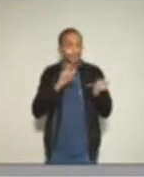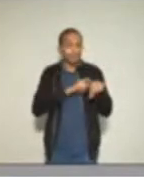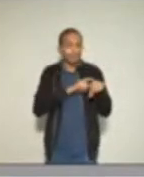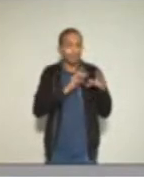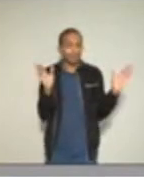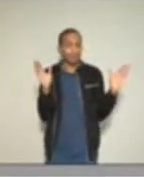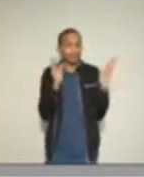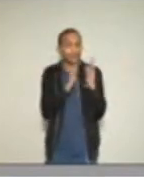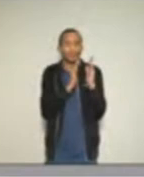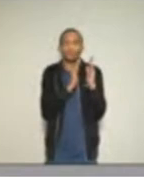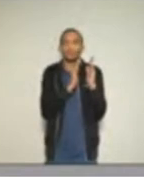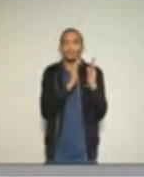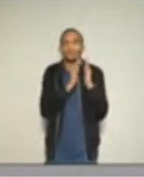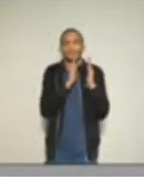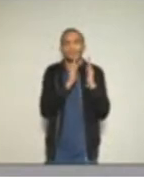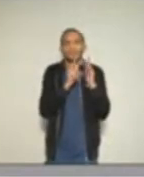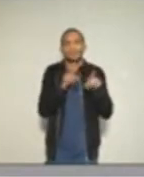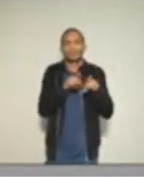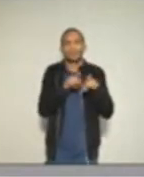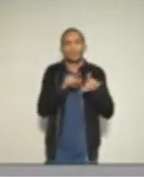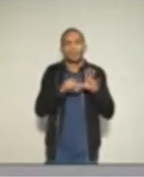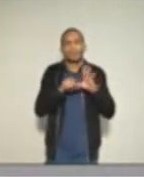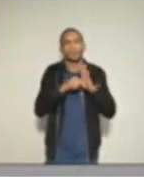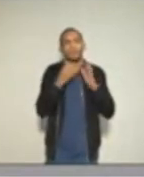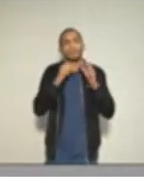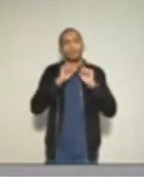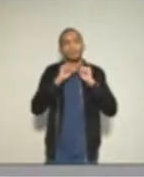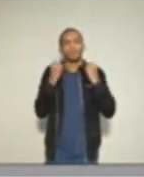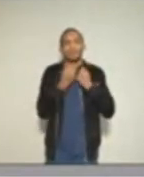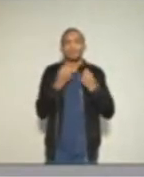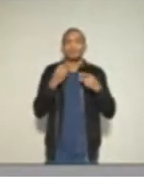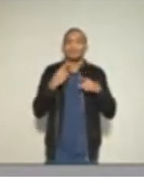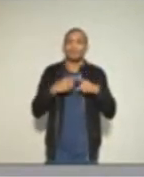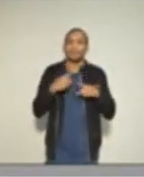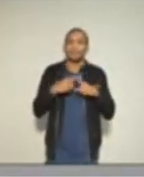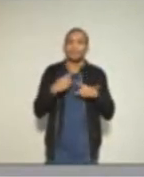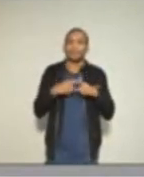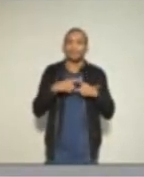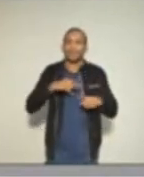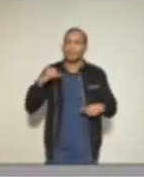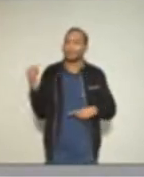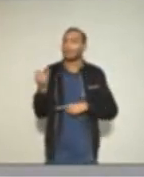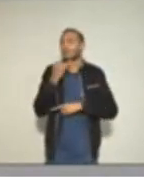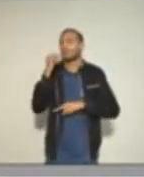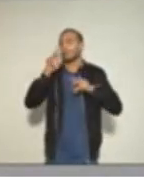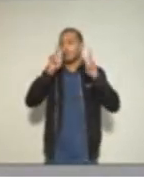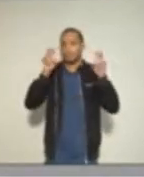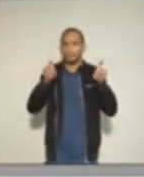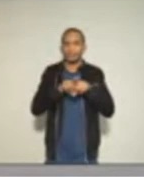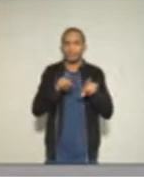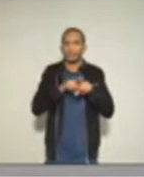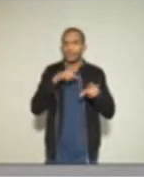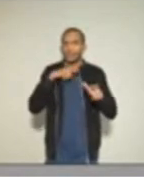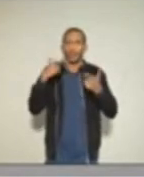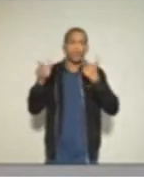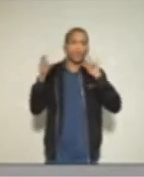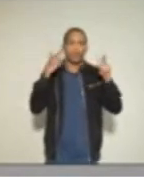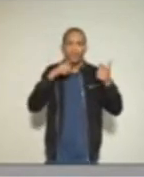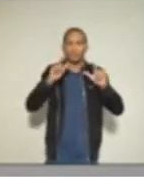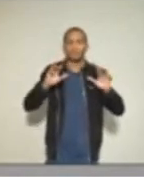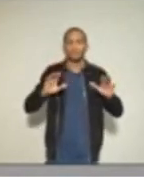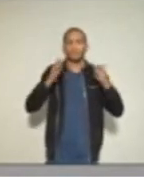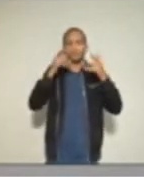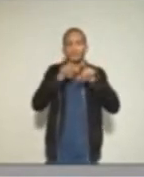gente está fazendo esse primeiro seminário, evidentemente, até pela importância do tema, faremos outros